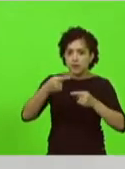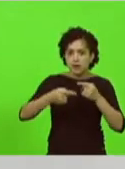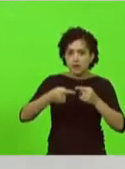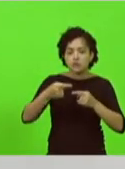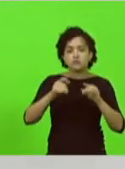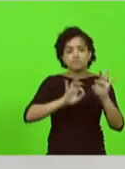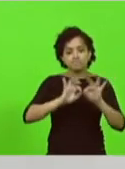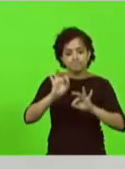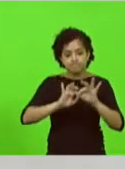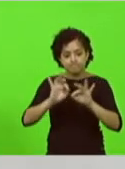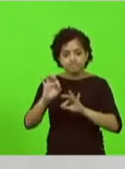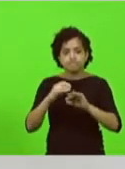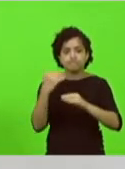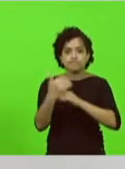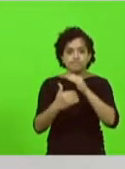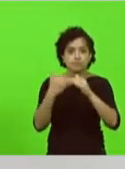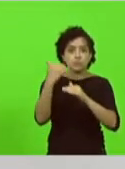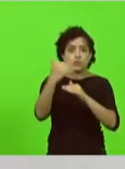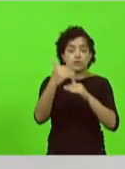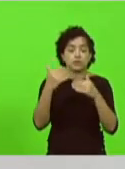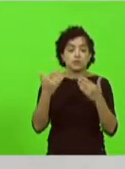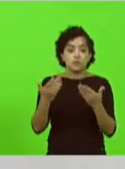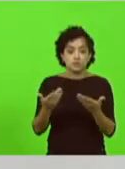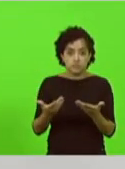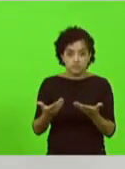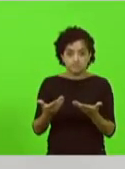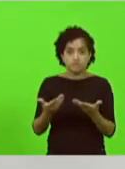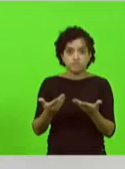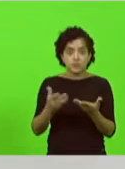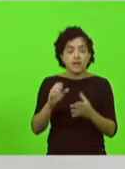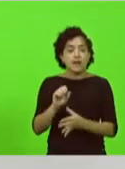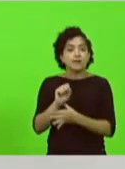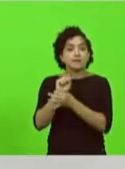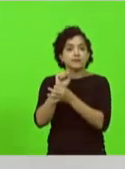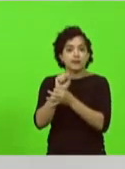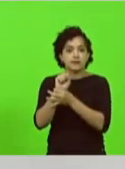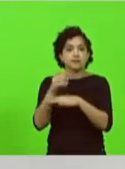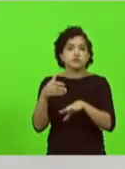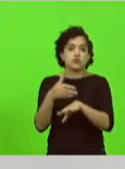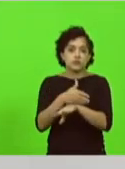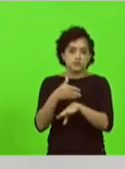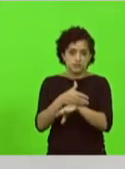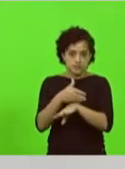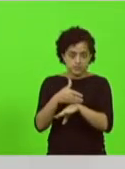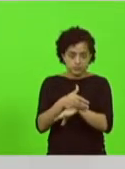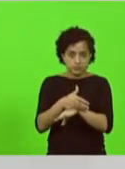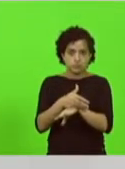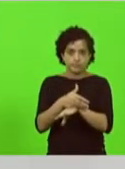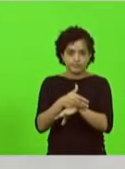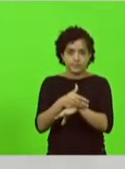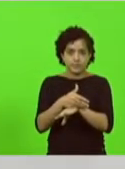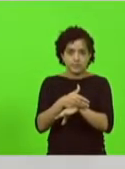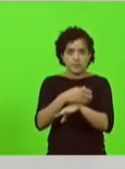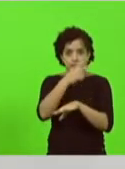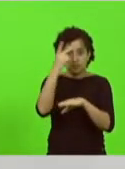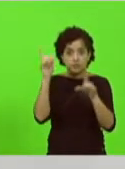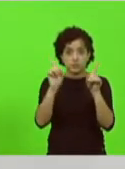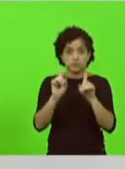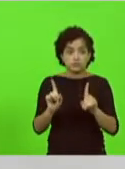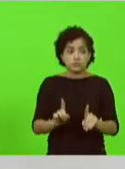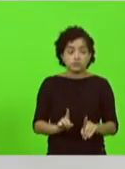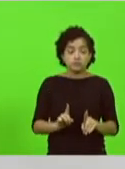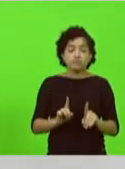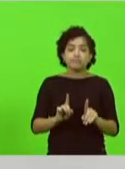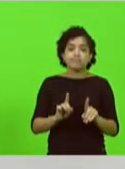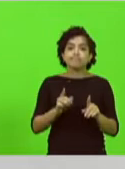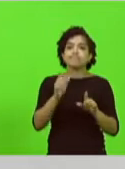construir avanços nesse sentido como forma de garantir o acesso da pessoa com deficiência à